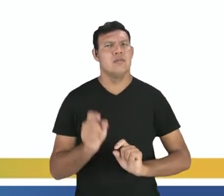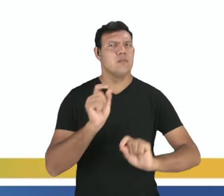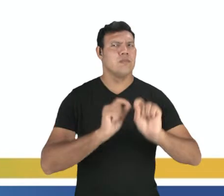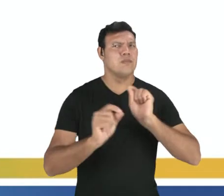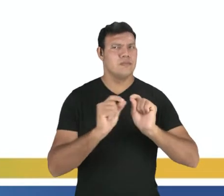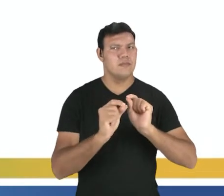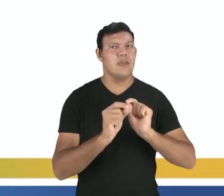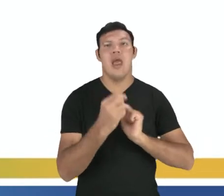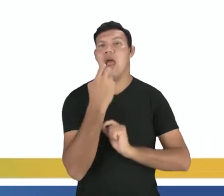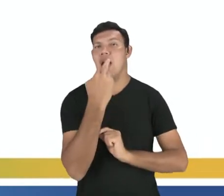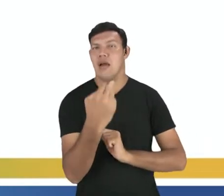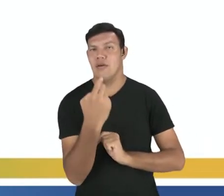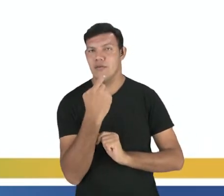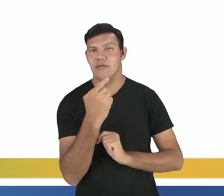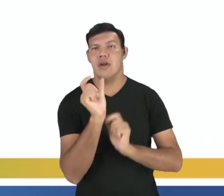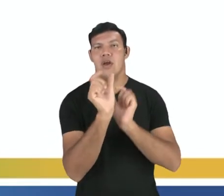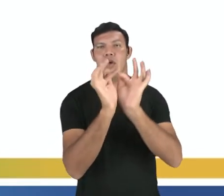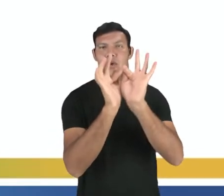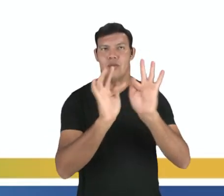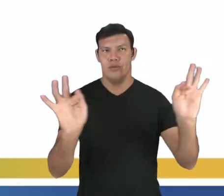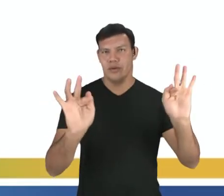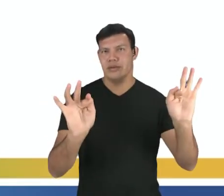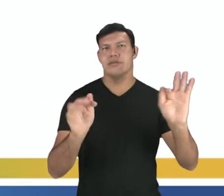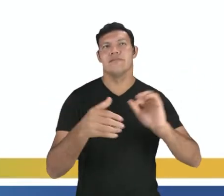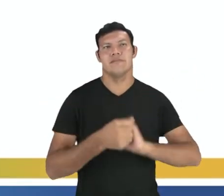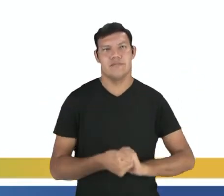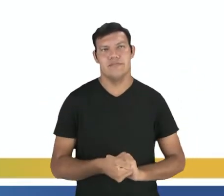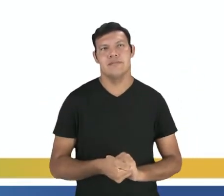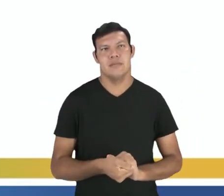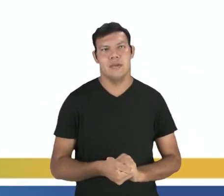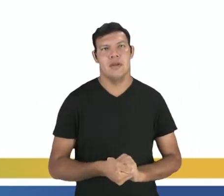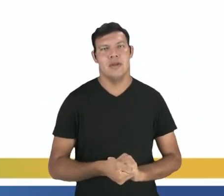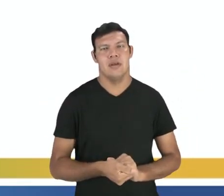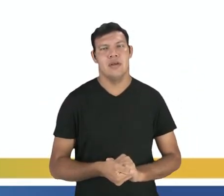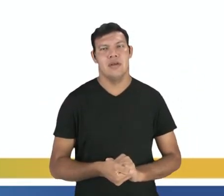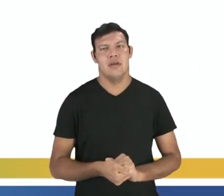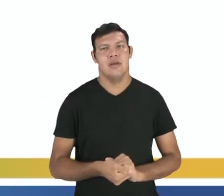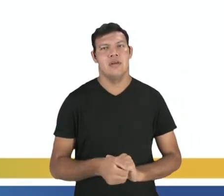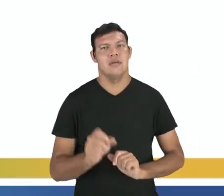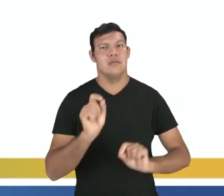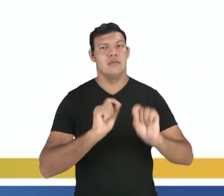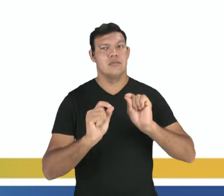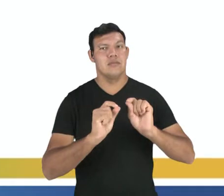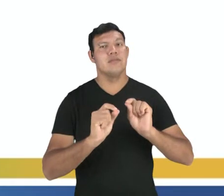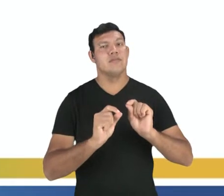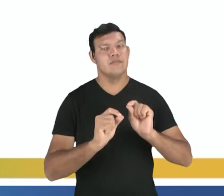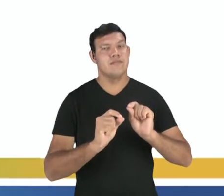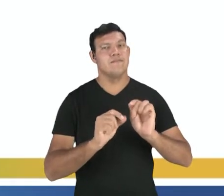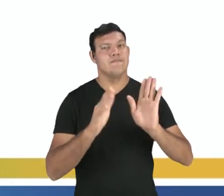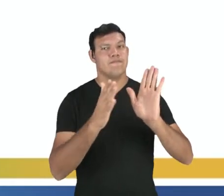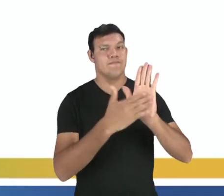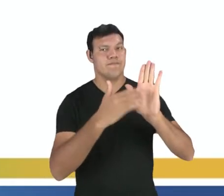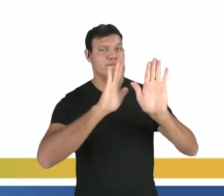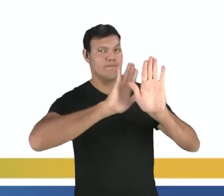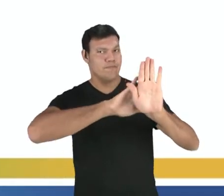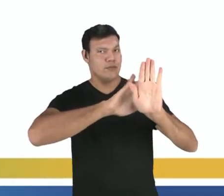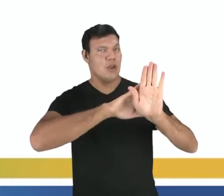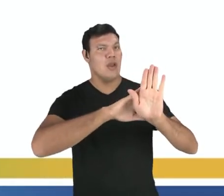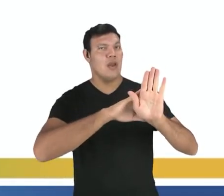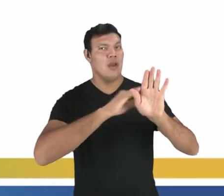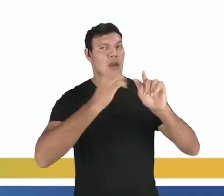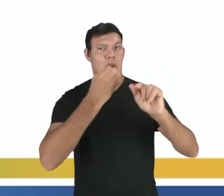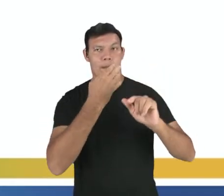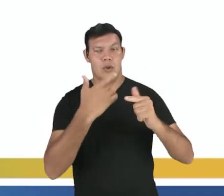de uma expressão idiomática, não traduziremos dessa forma, que significa, na verdade, boa sorte.